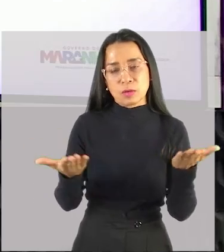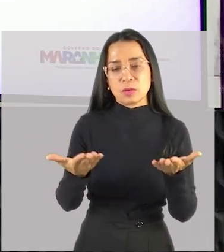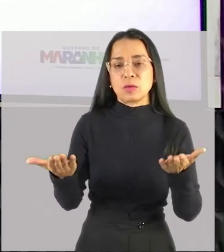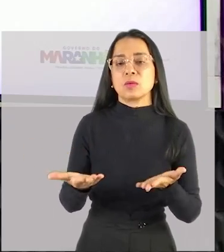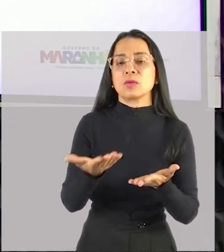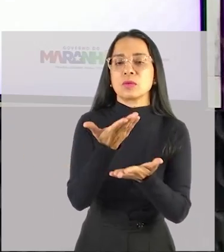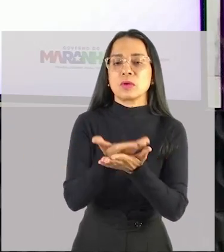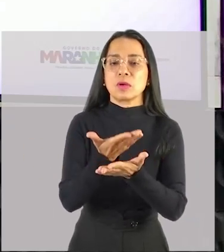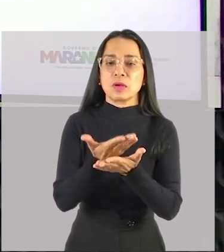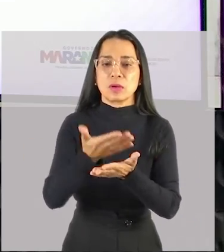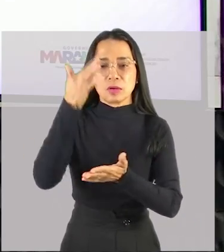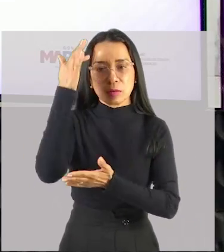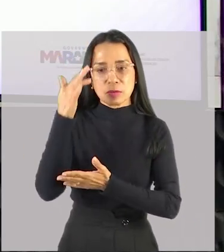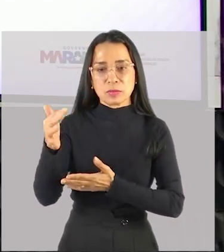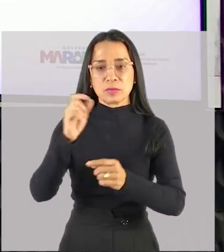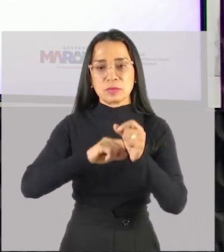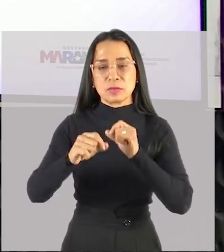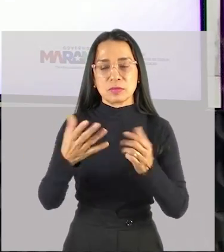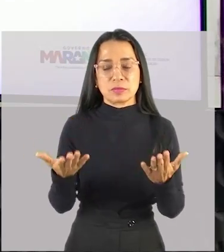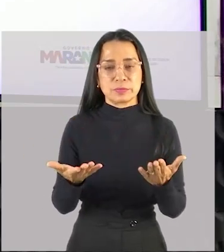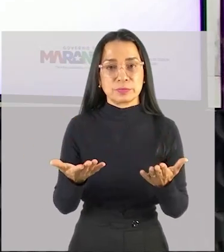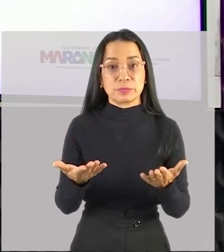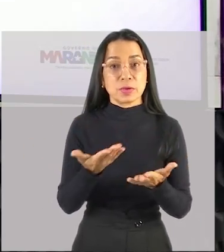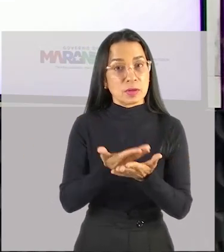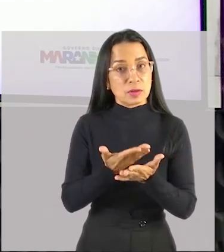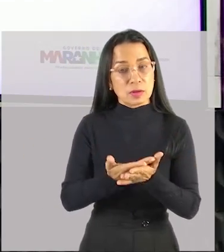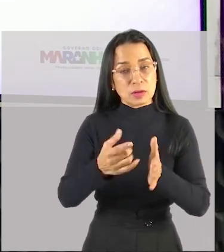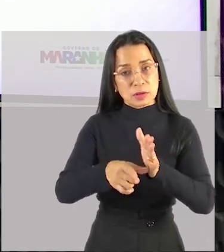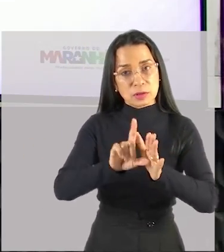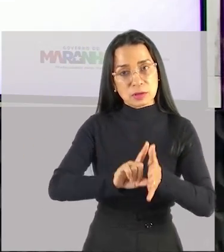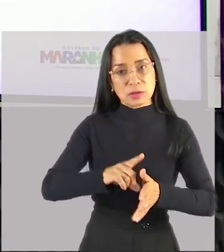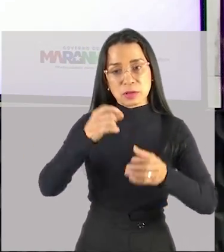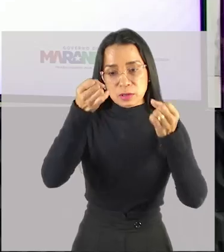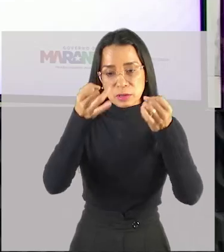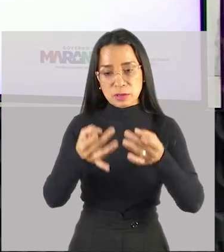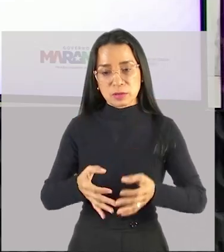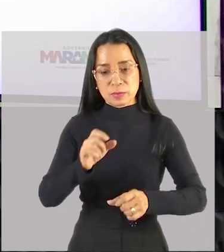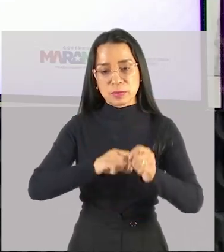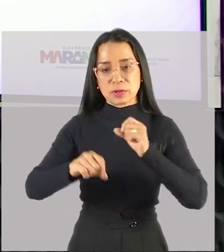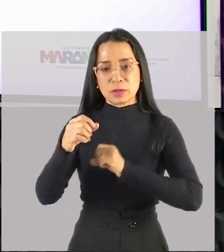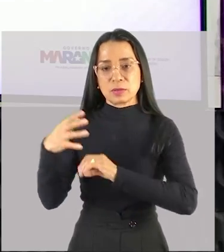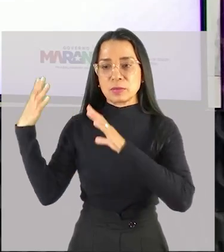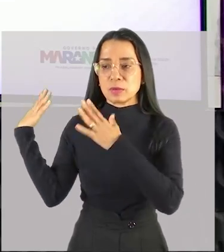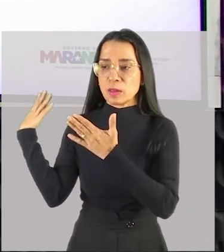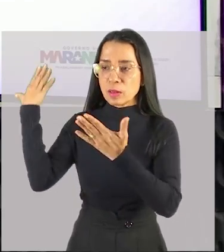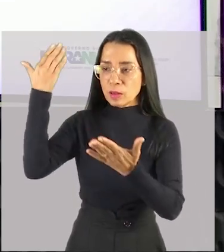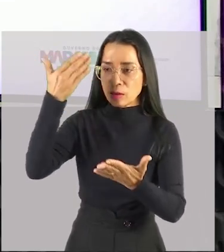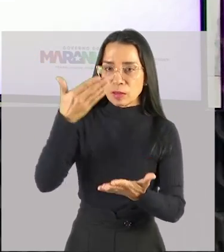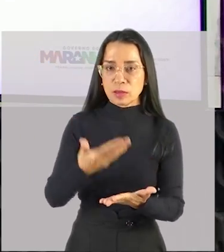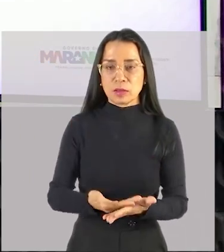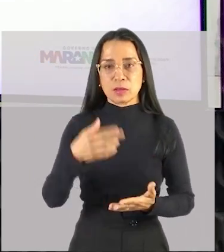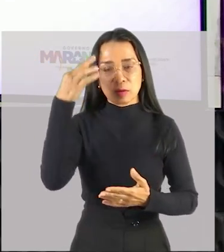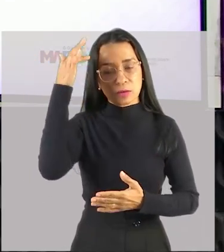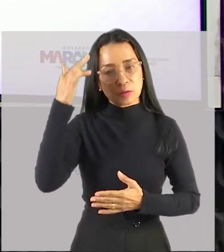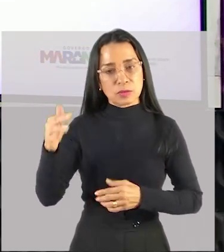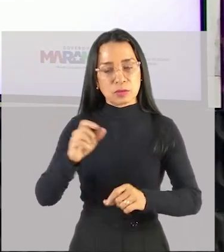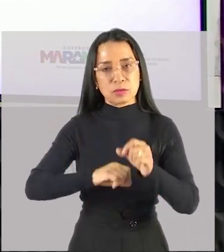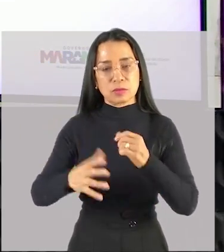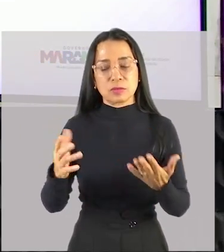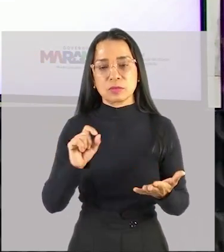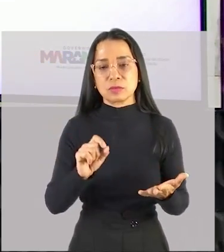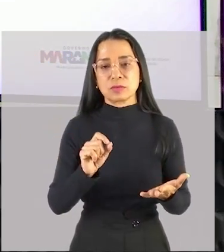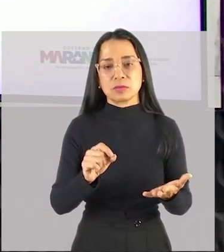aula sobre filosofia. Nas aulas anteriores, nós falamos sobre, fizemos um percurso histórico da filosofia, falamos dos